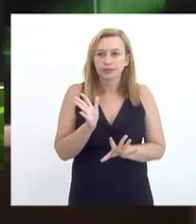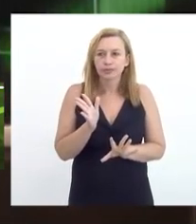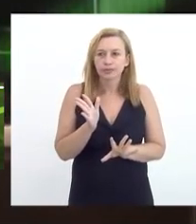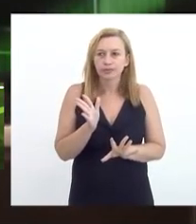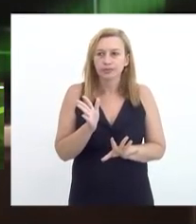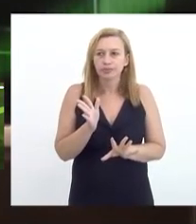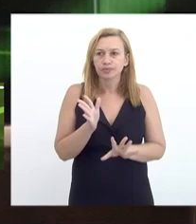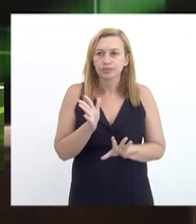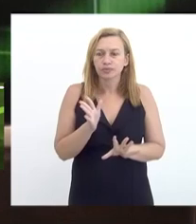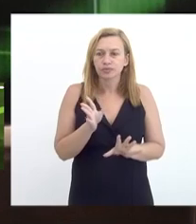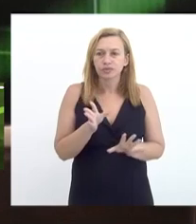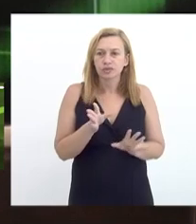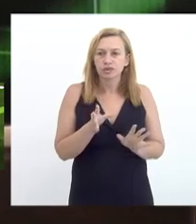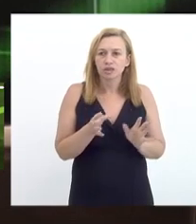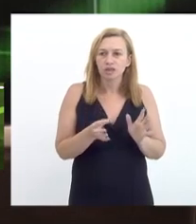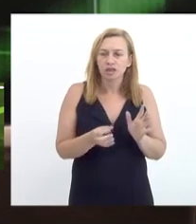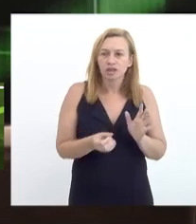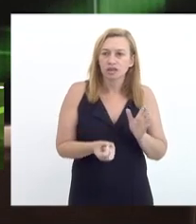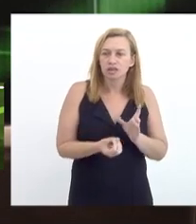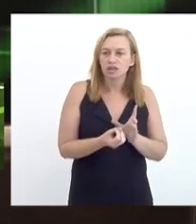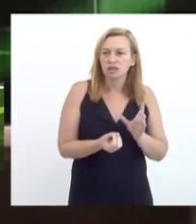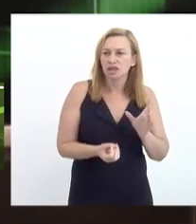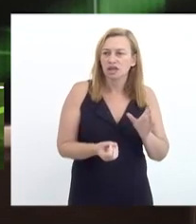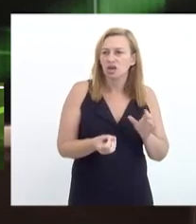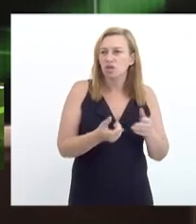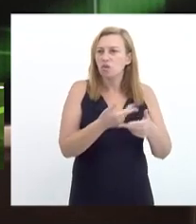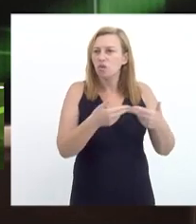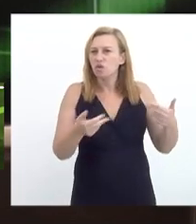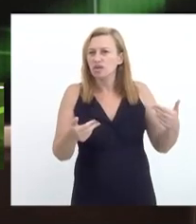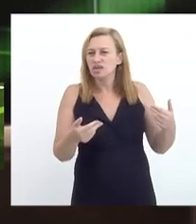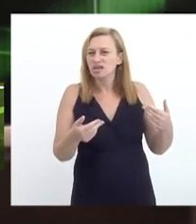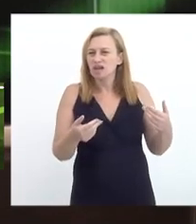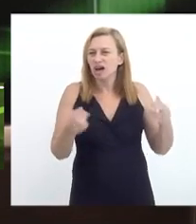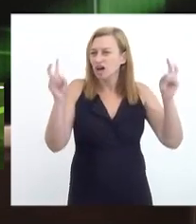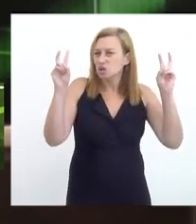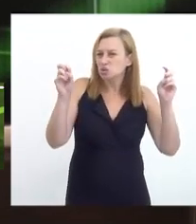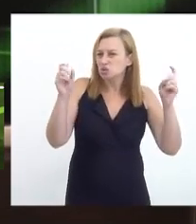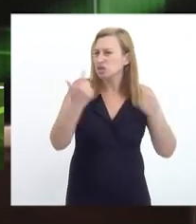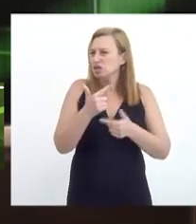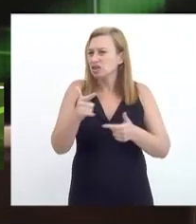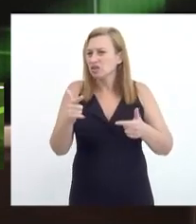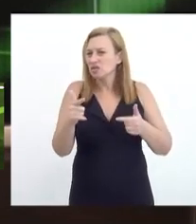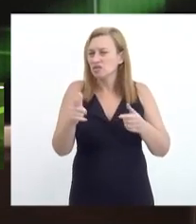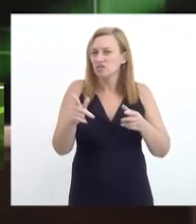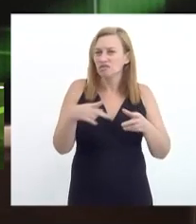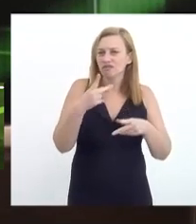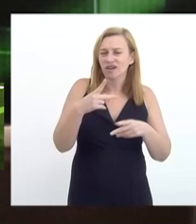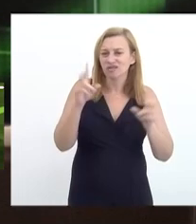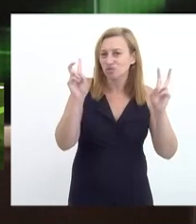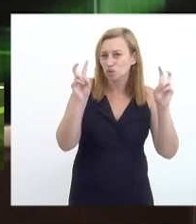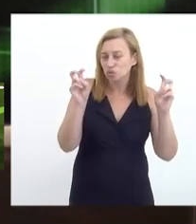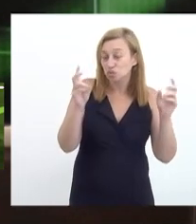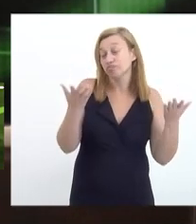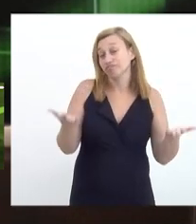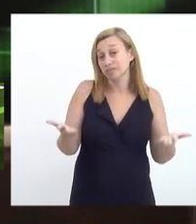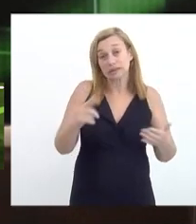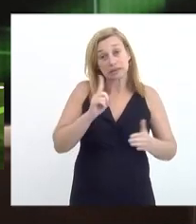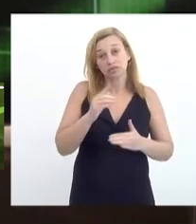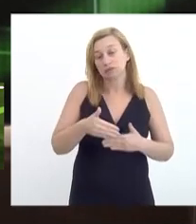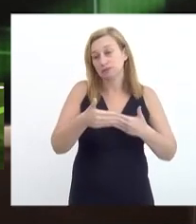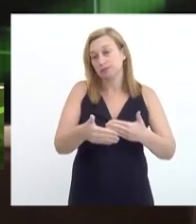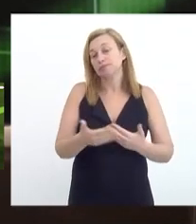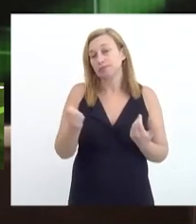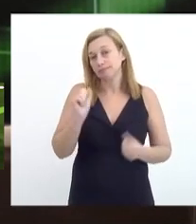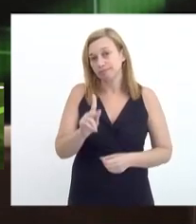Constar Nos projetos Que não tem nada a ver Como agora há pouco Uma emenda Que não trata do assunto Porque senão A gente não avança